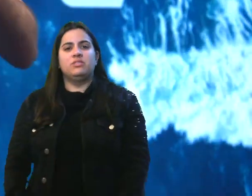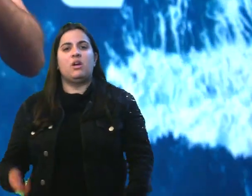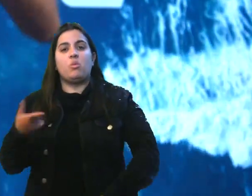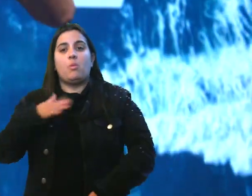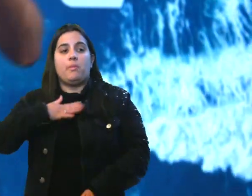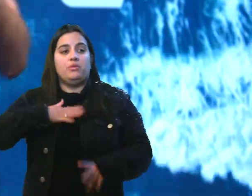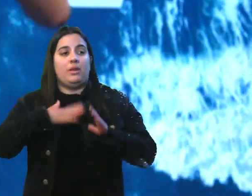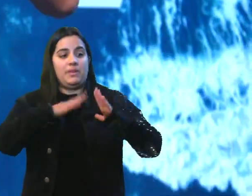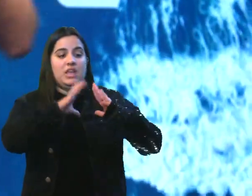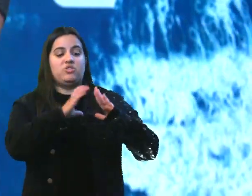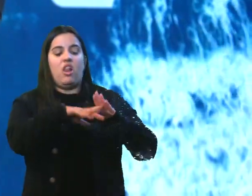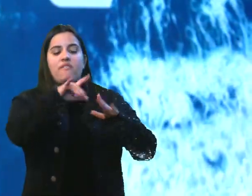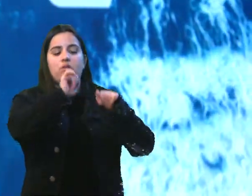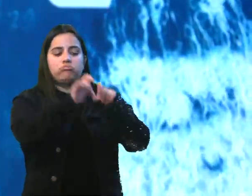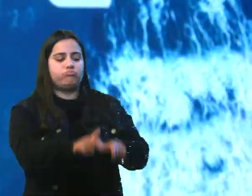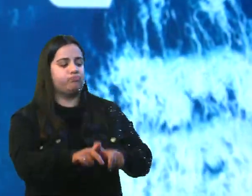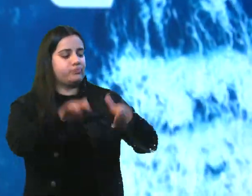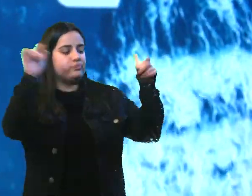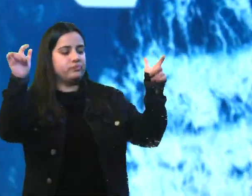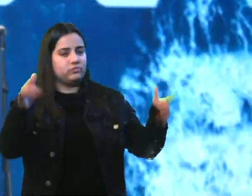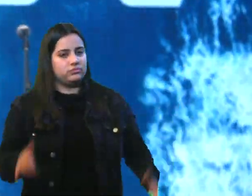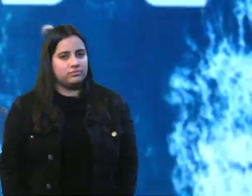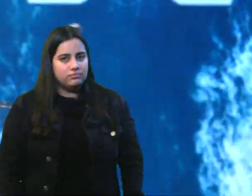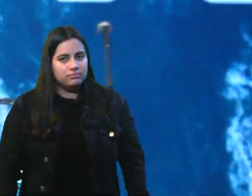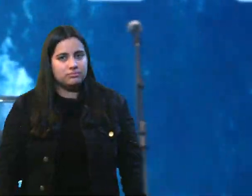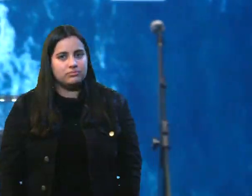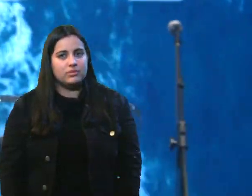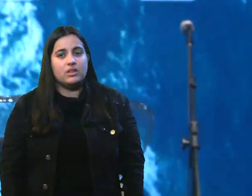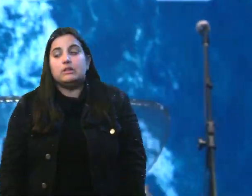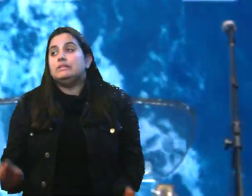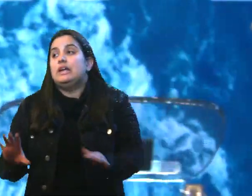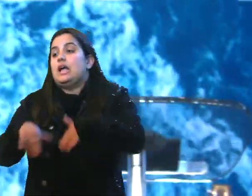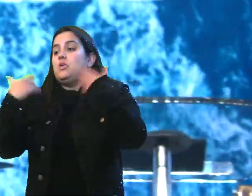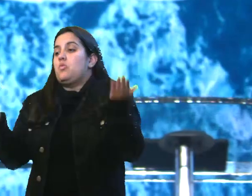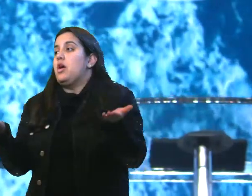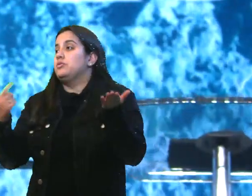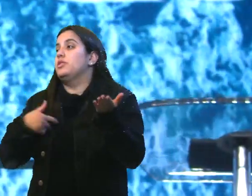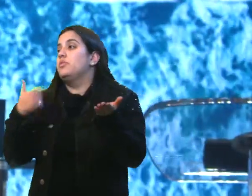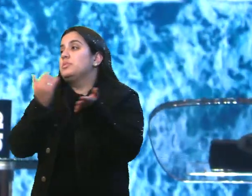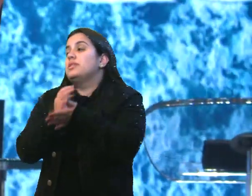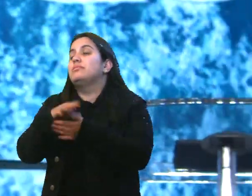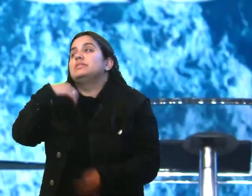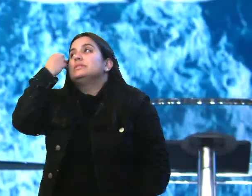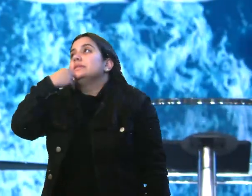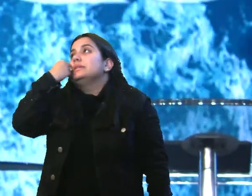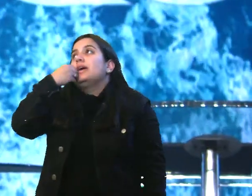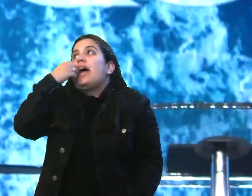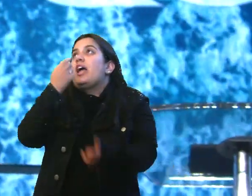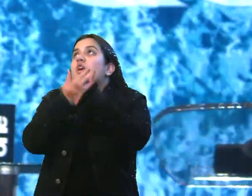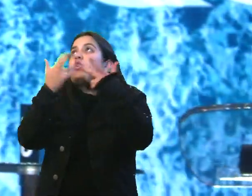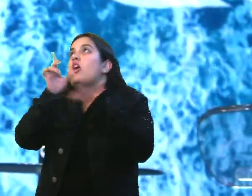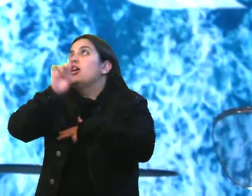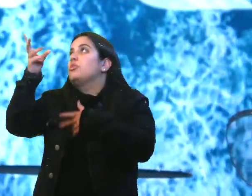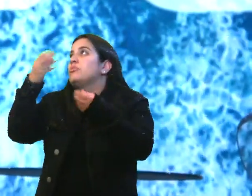minha célula vai bombar, vai crescer? Quando que eu vou começar a viver as coisas que eu fui plantado aqui para